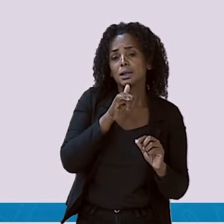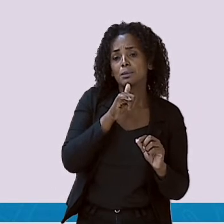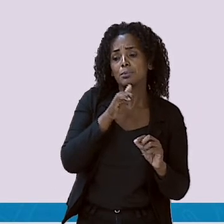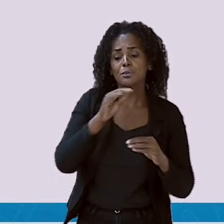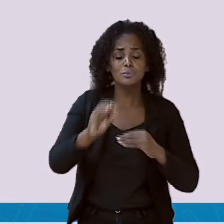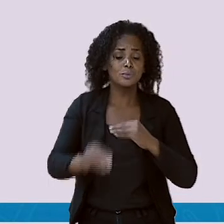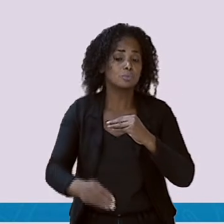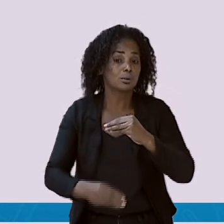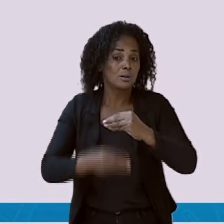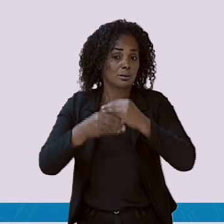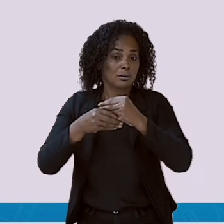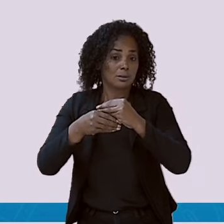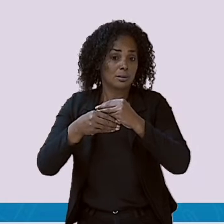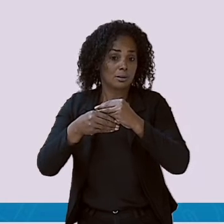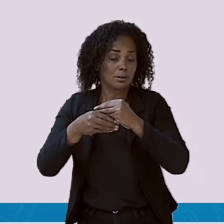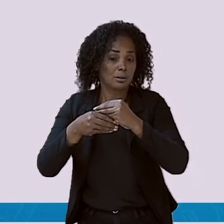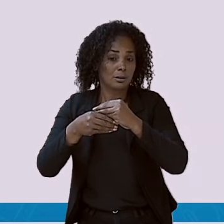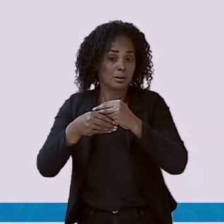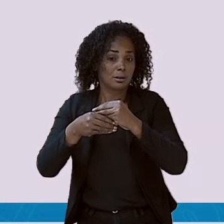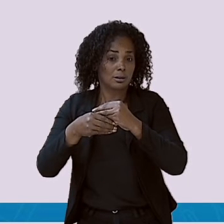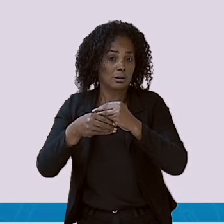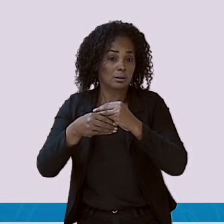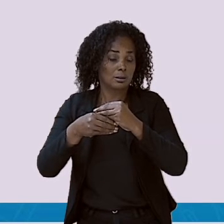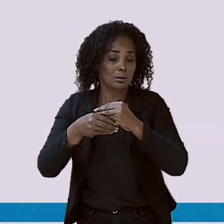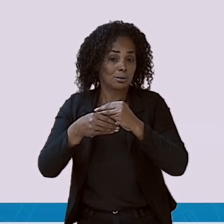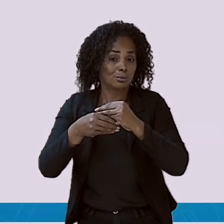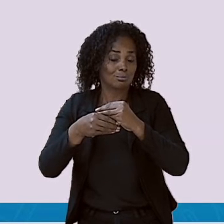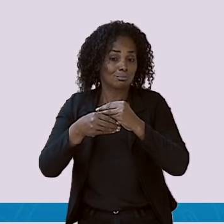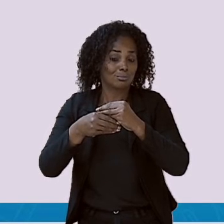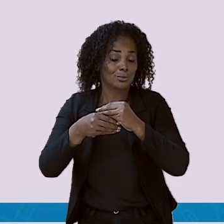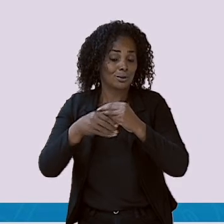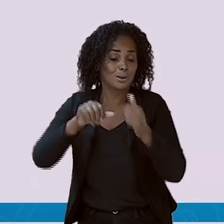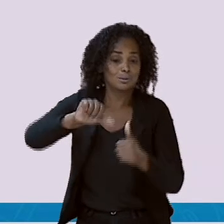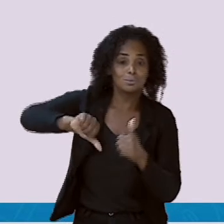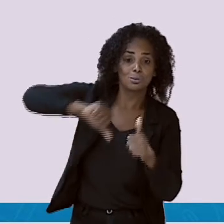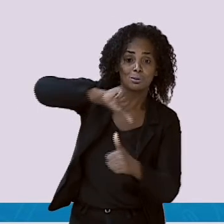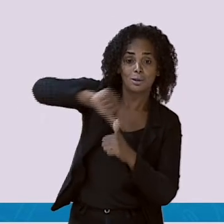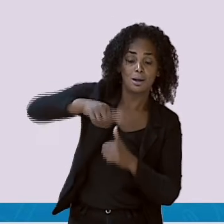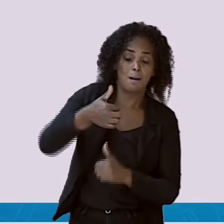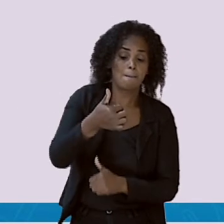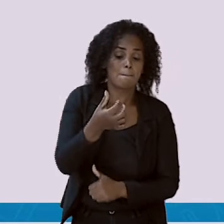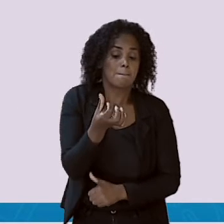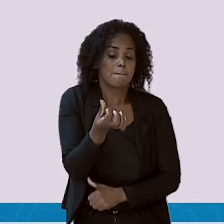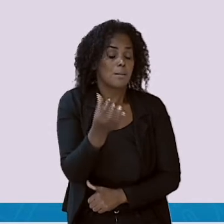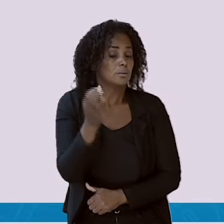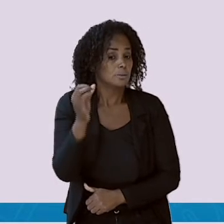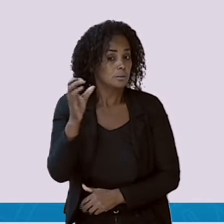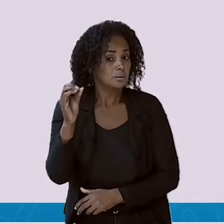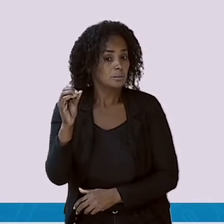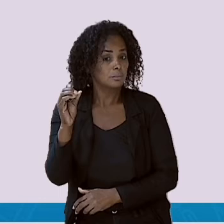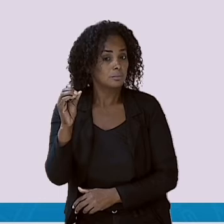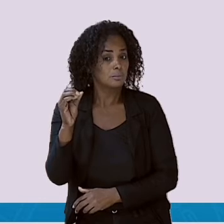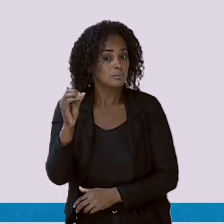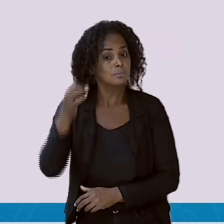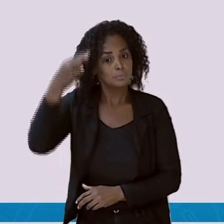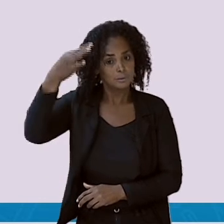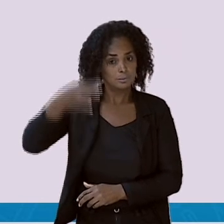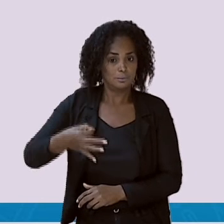arredondaria para 600. Então, nosso arredondamento está correto.